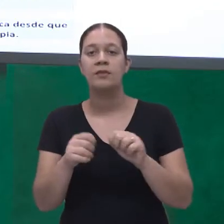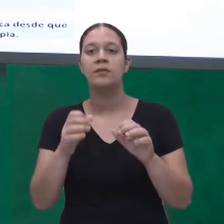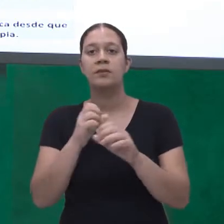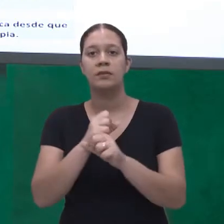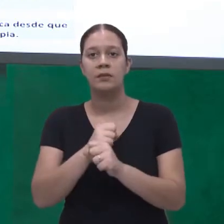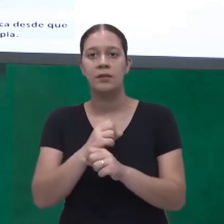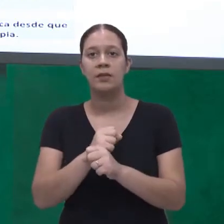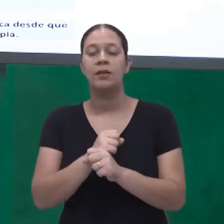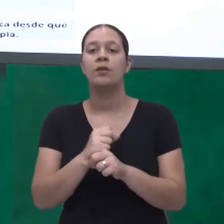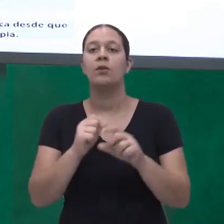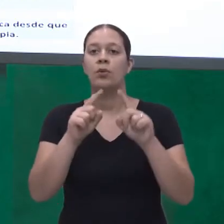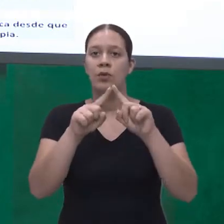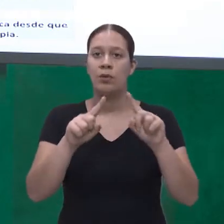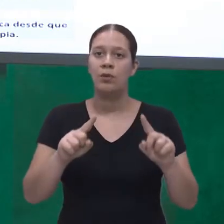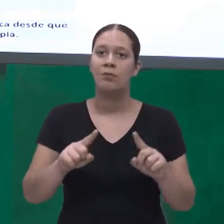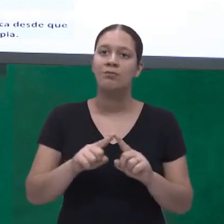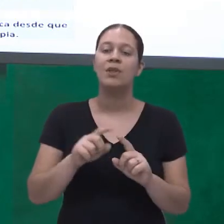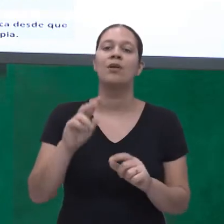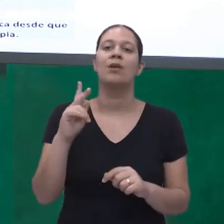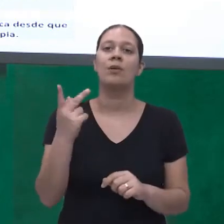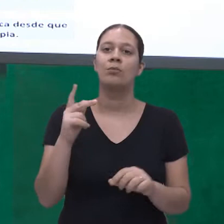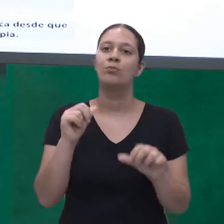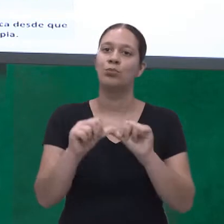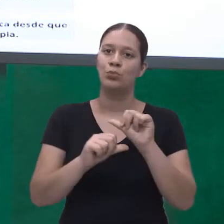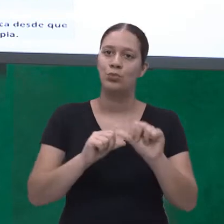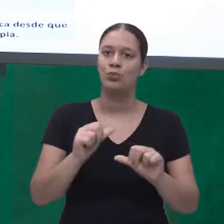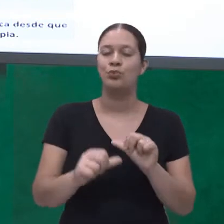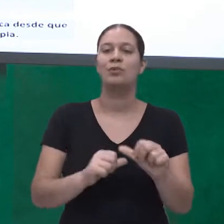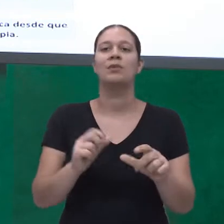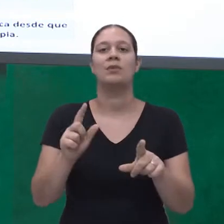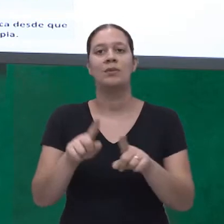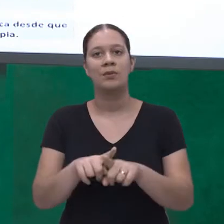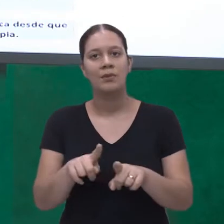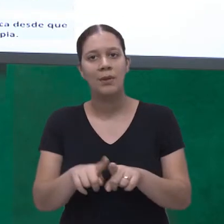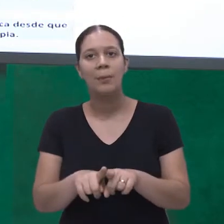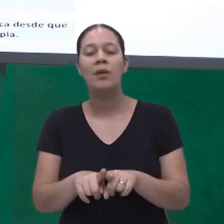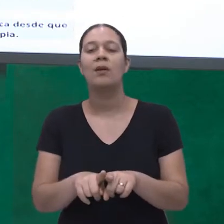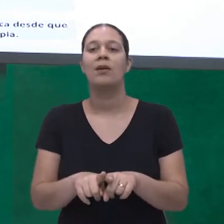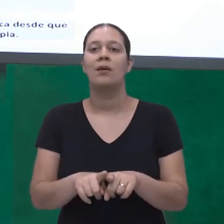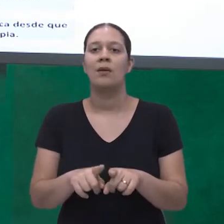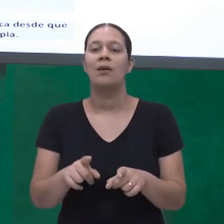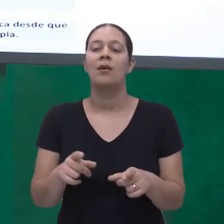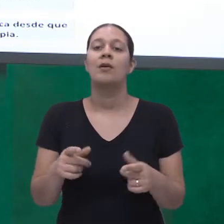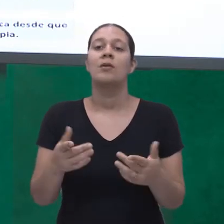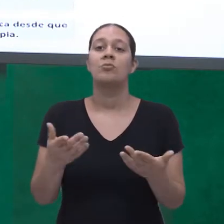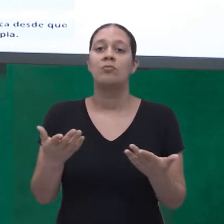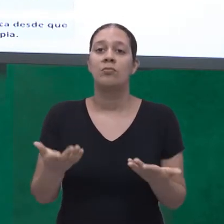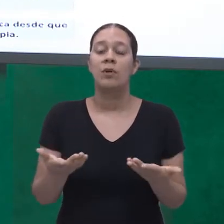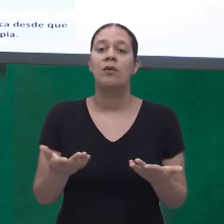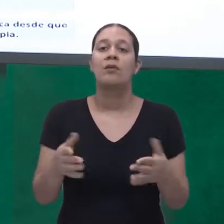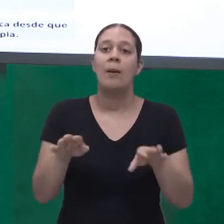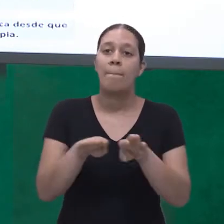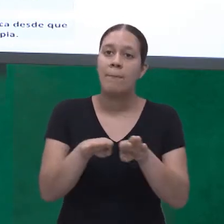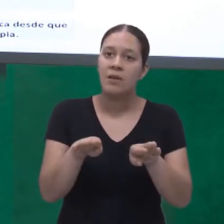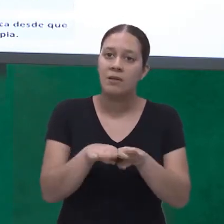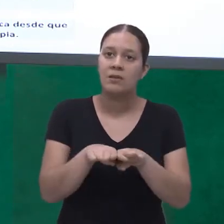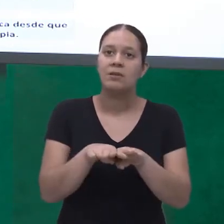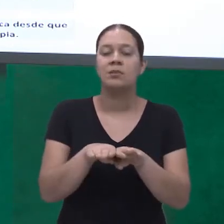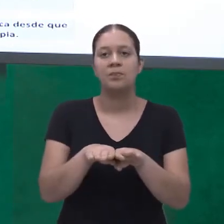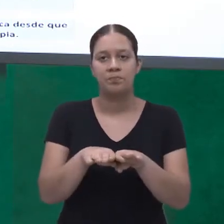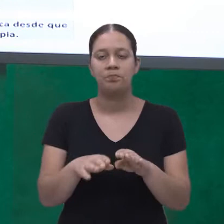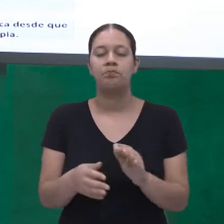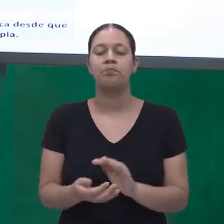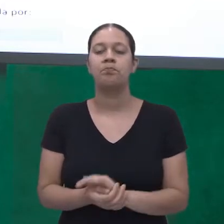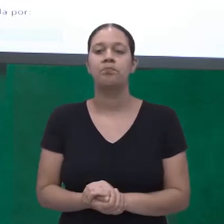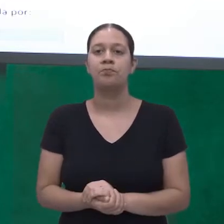o ΔH sofre a consequência diretamente proporcional, ou seja, da mesma forma. Muito